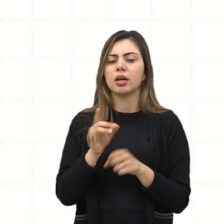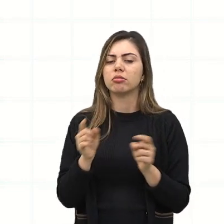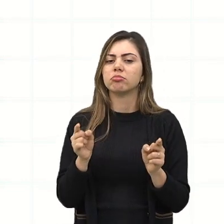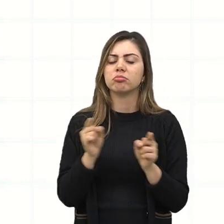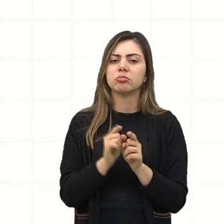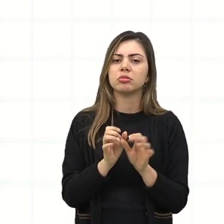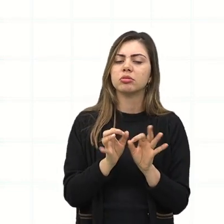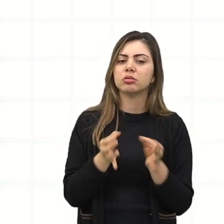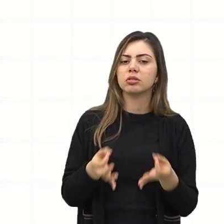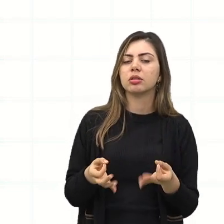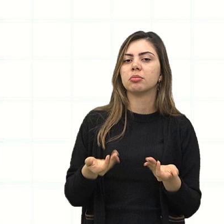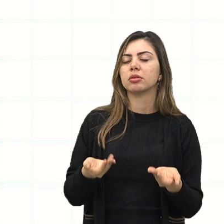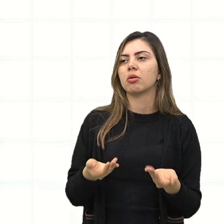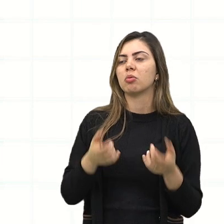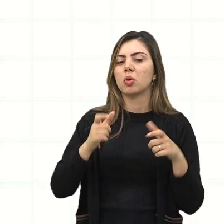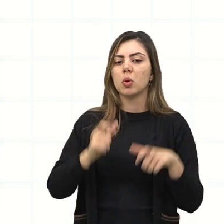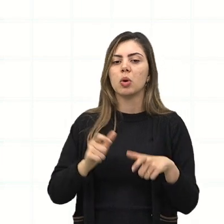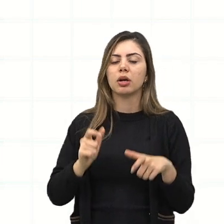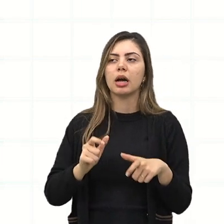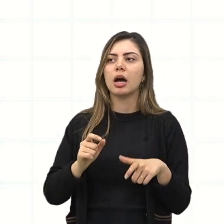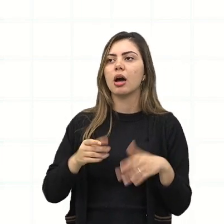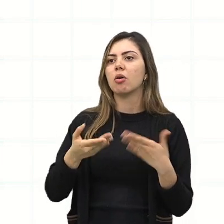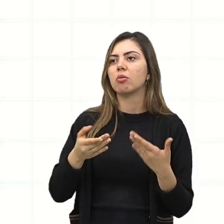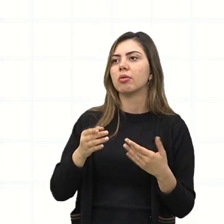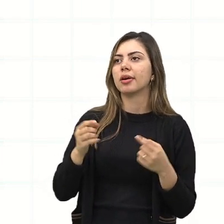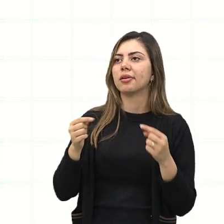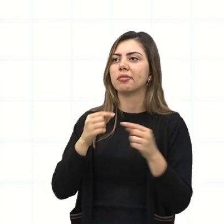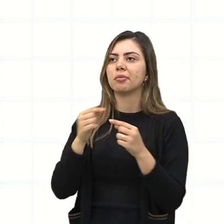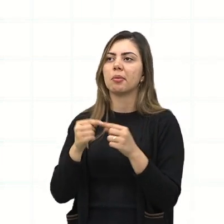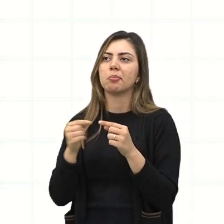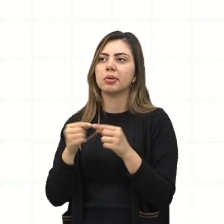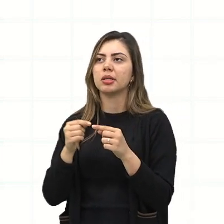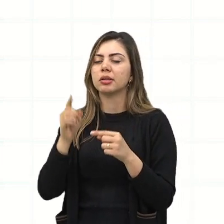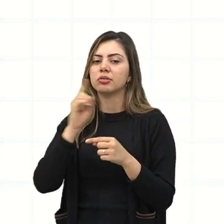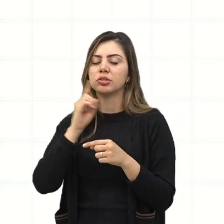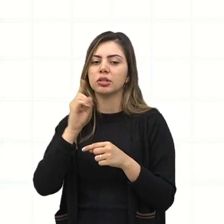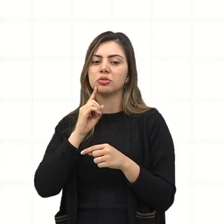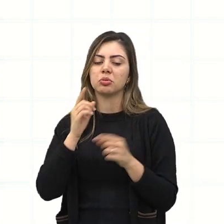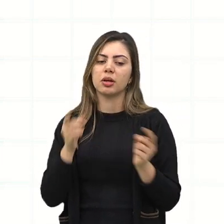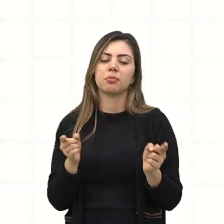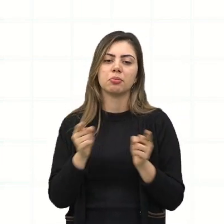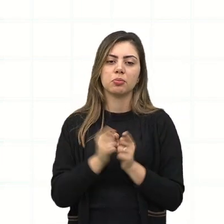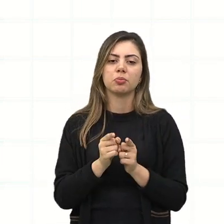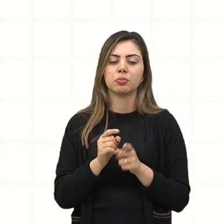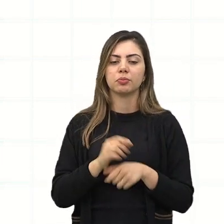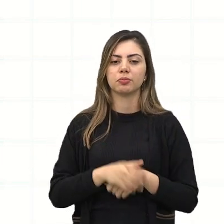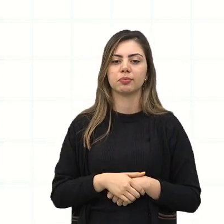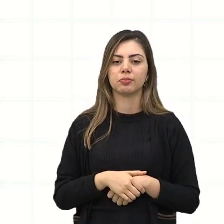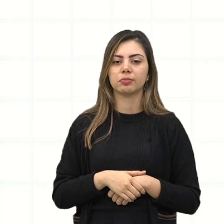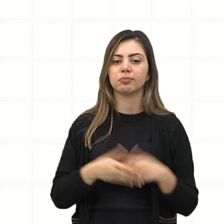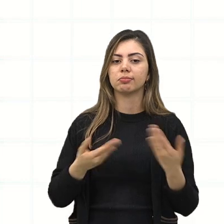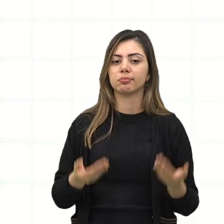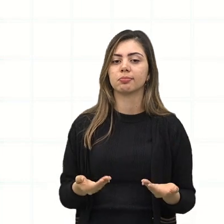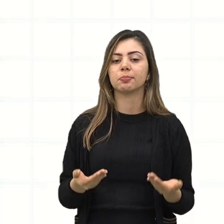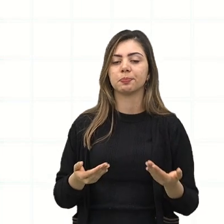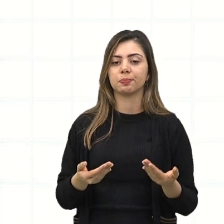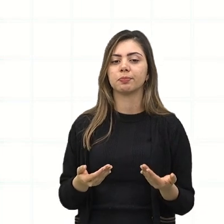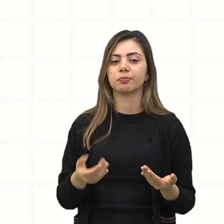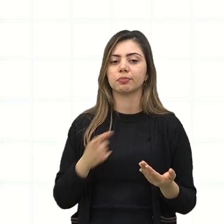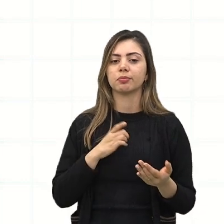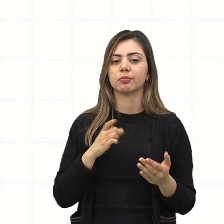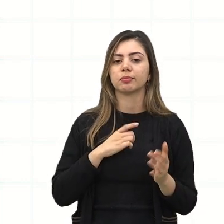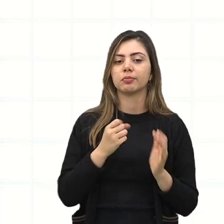dia a dia, aquele espaço de tempo que vai ser mais curto. Muitas vezes